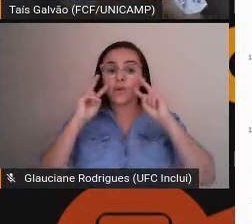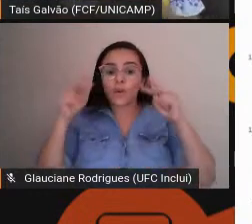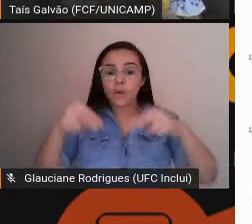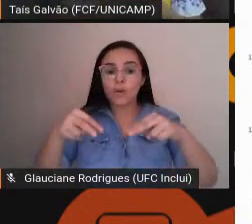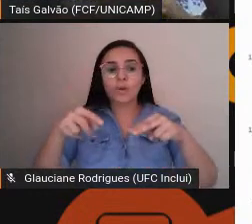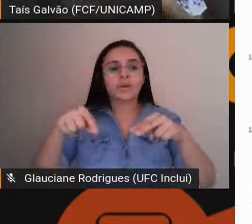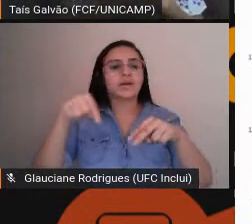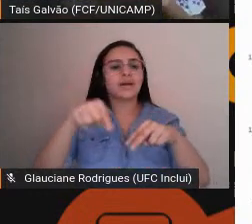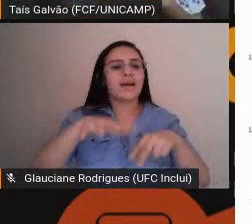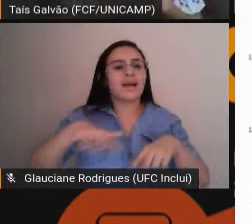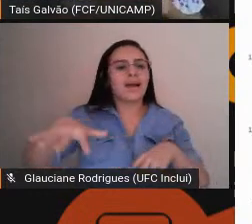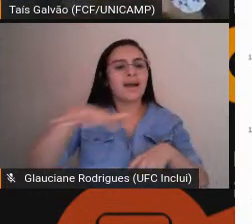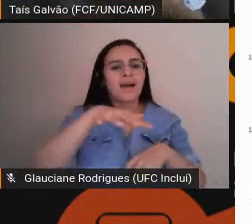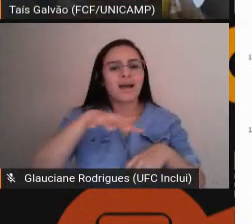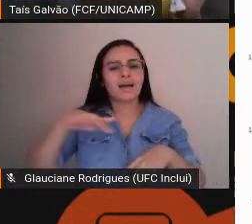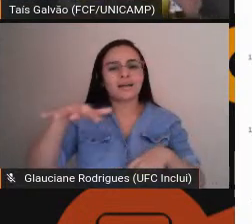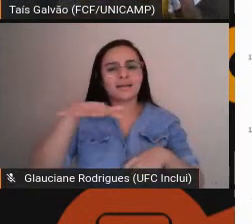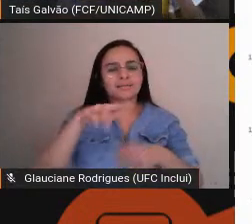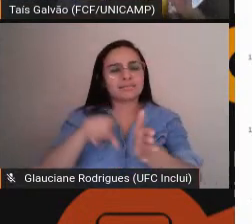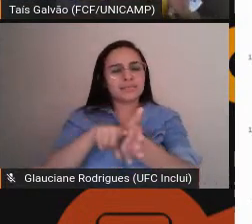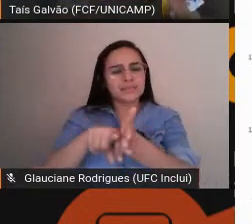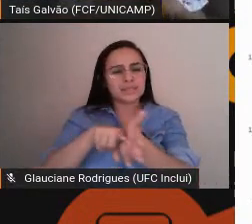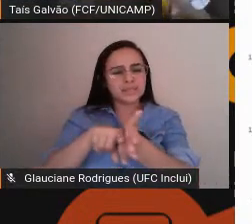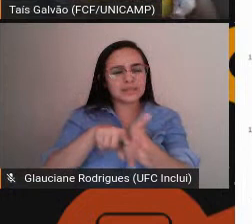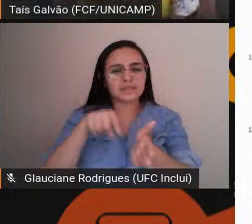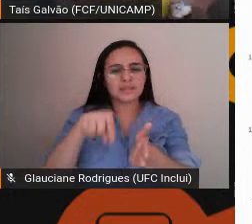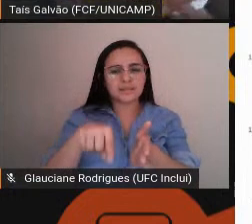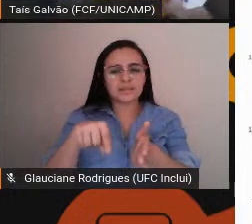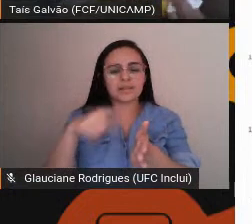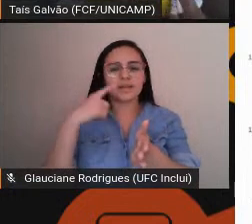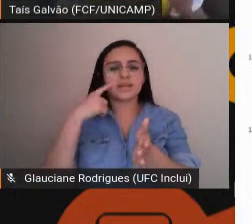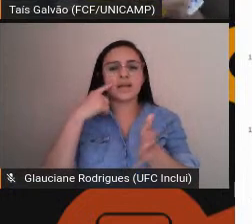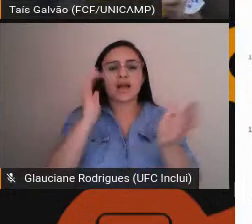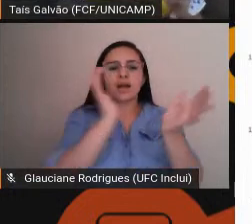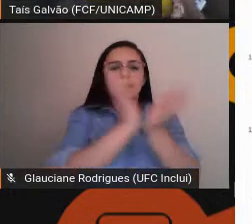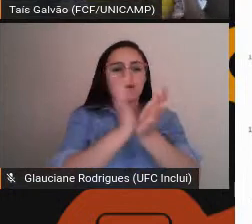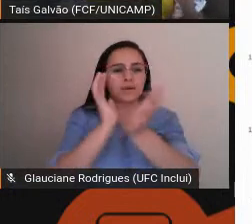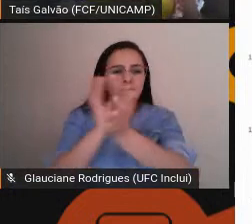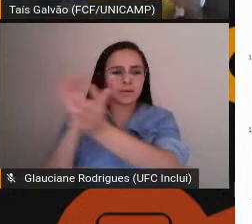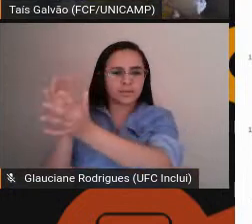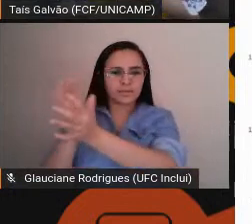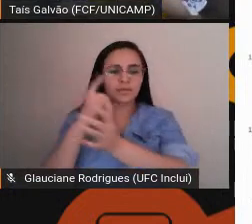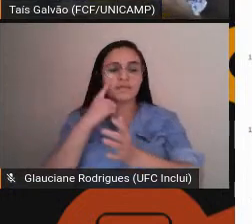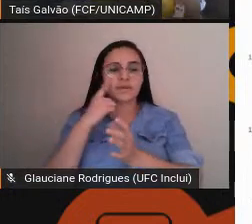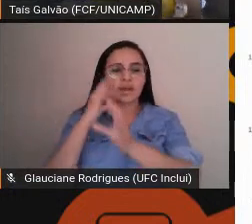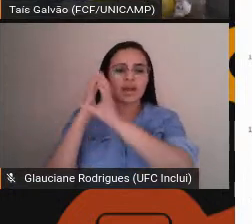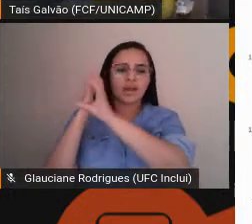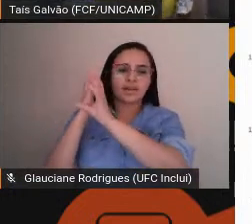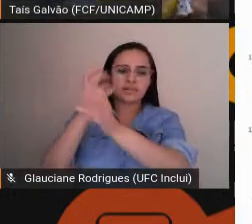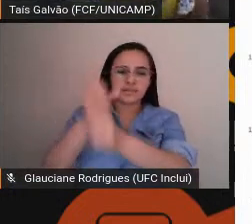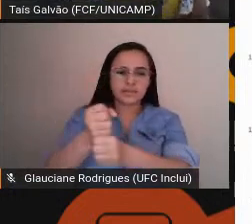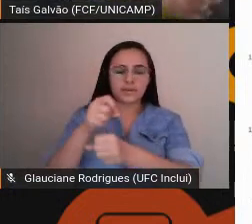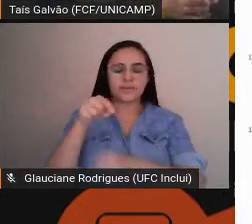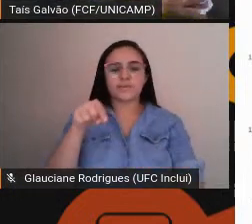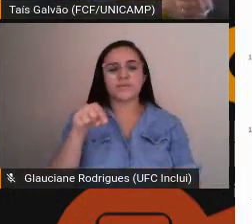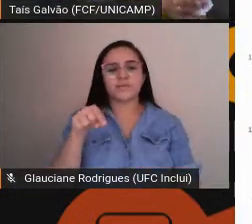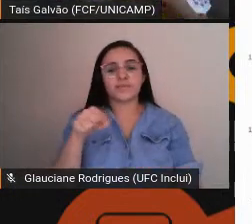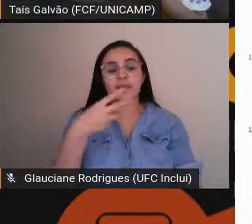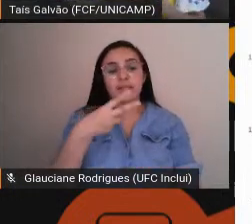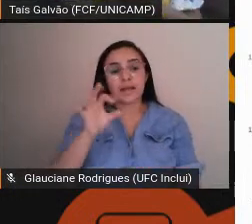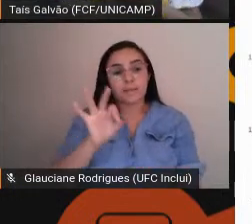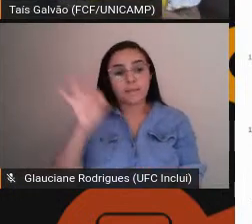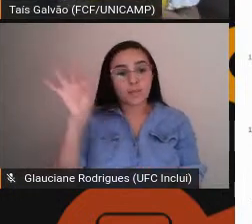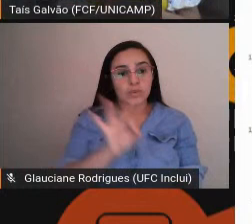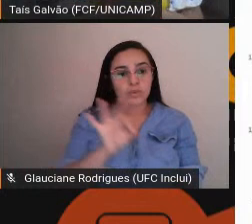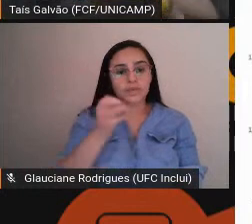genética, que esse pesquisador trabalha, ele classificou que das revisões na área, só 3% eram bem feitas